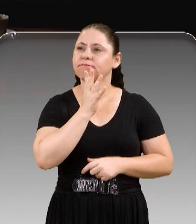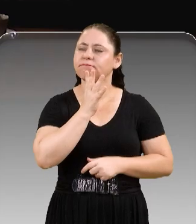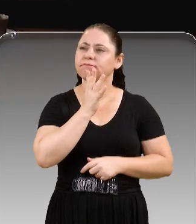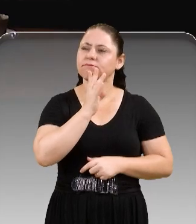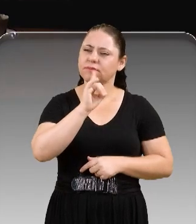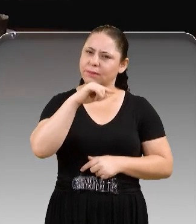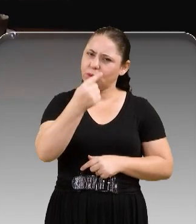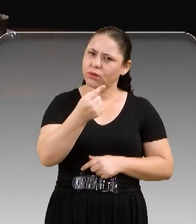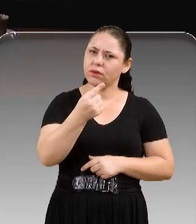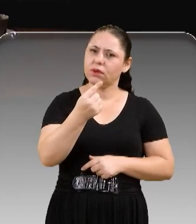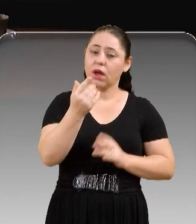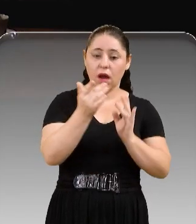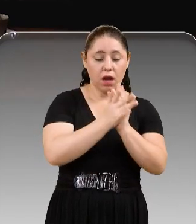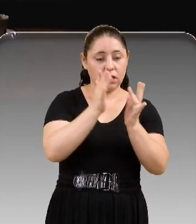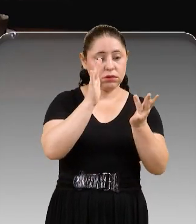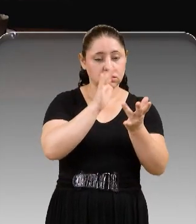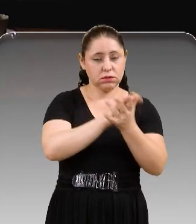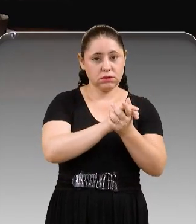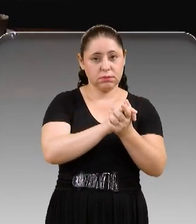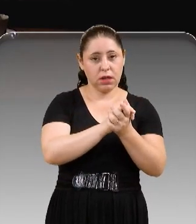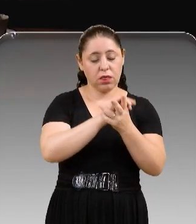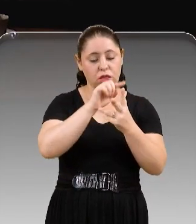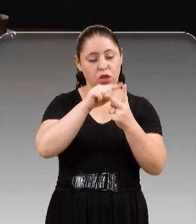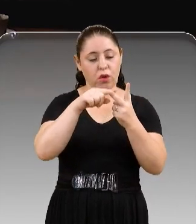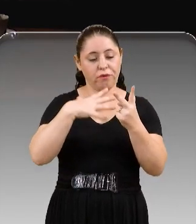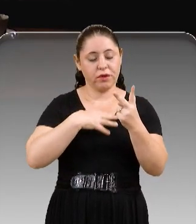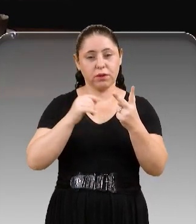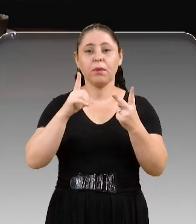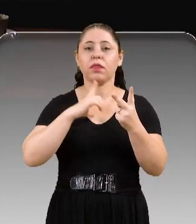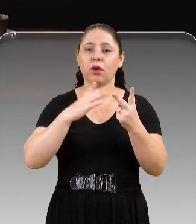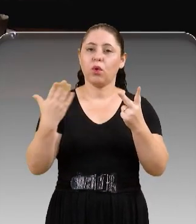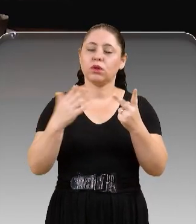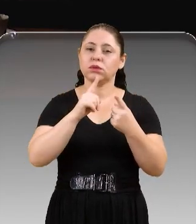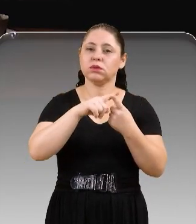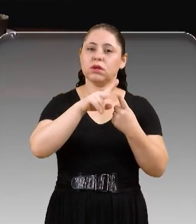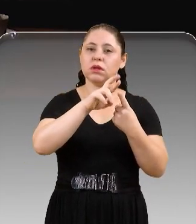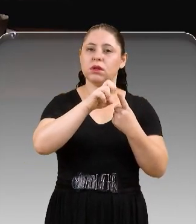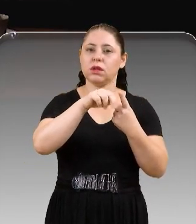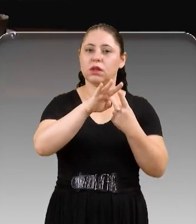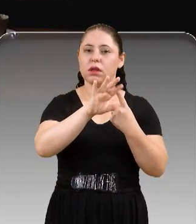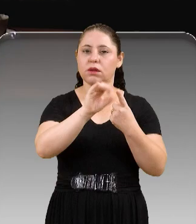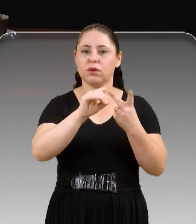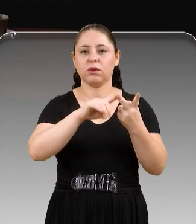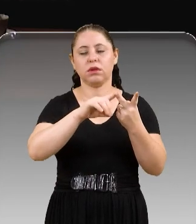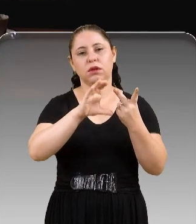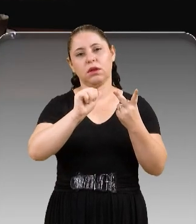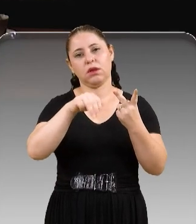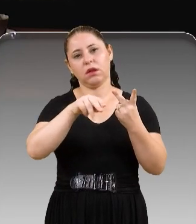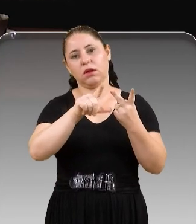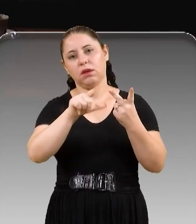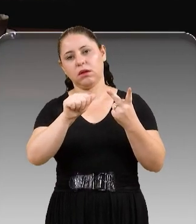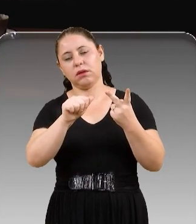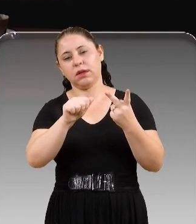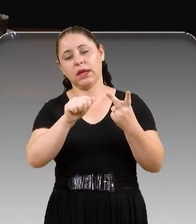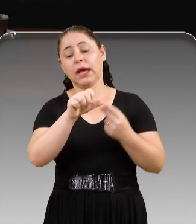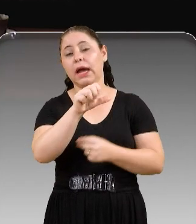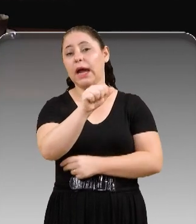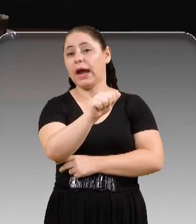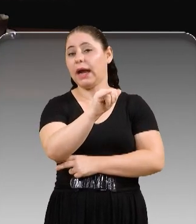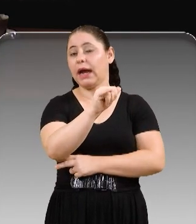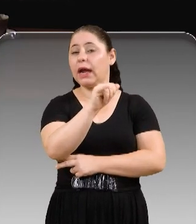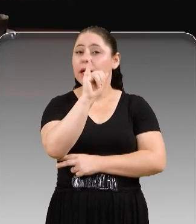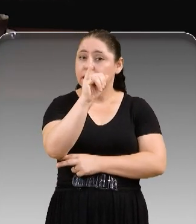tempo antes e acabamos casando e tendo esses 2 filhos maravilhosos que nós temos, que é o Renato e a Camila. E a